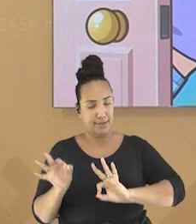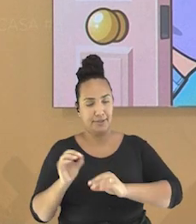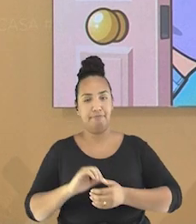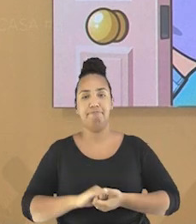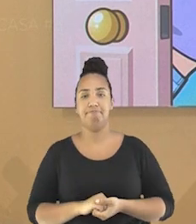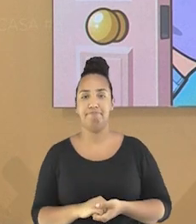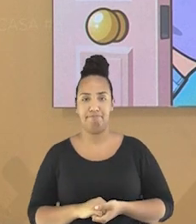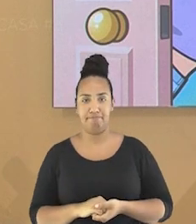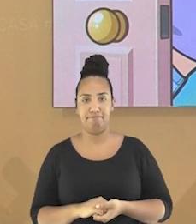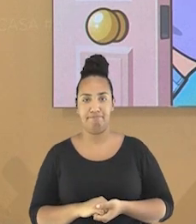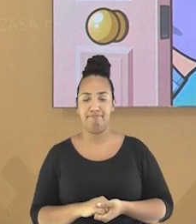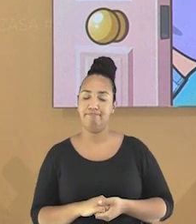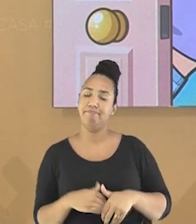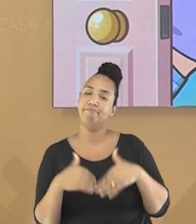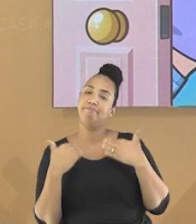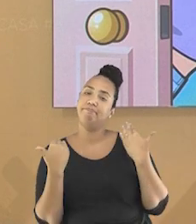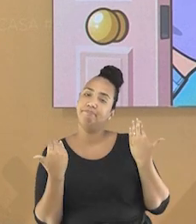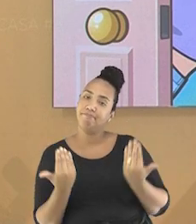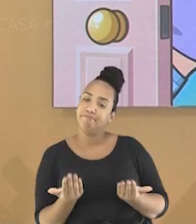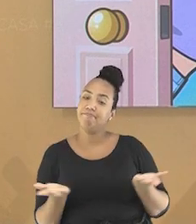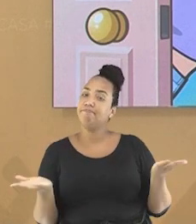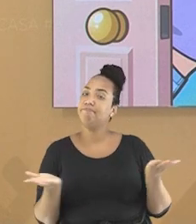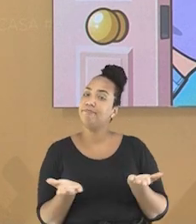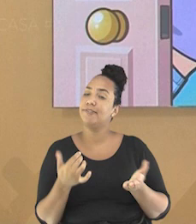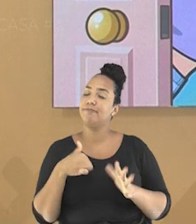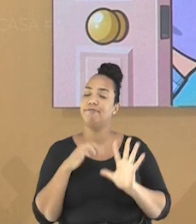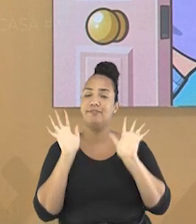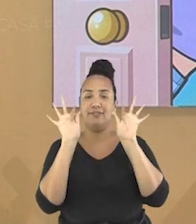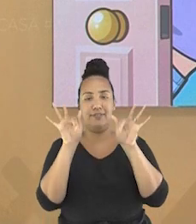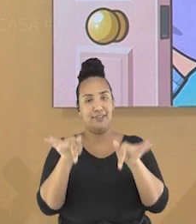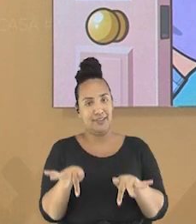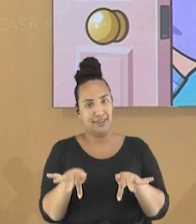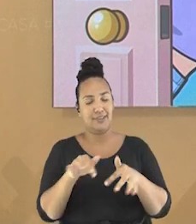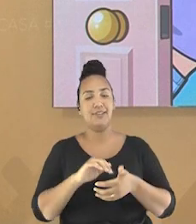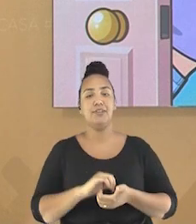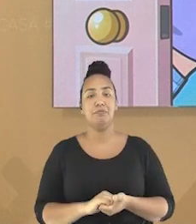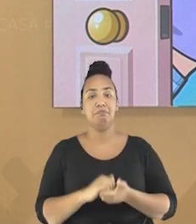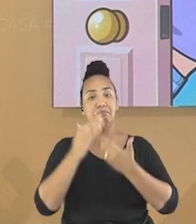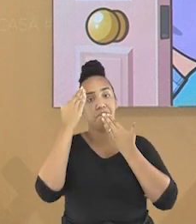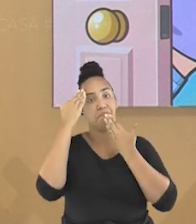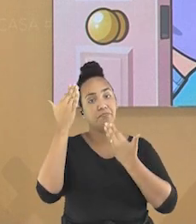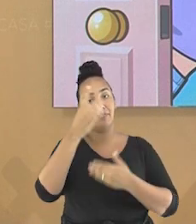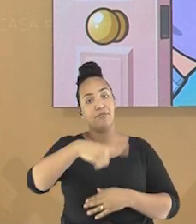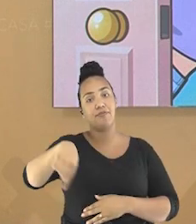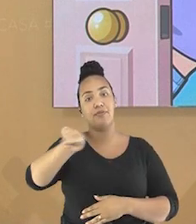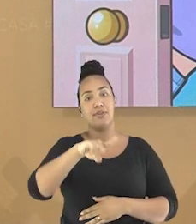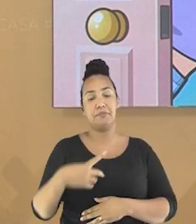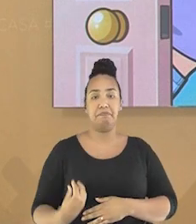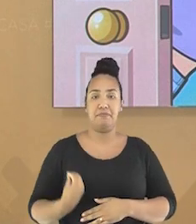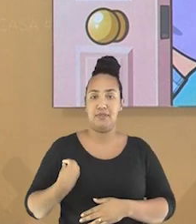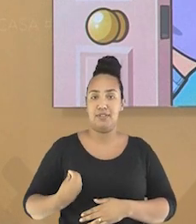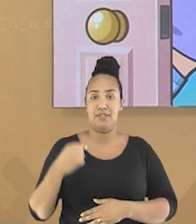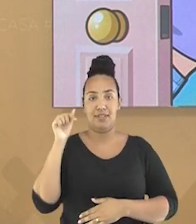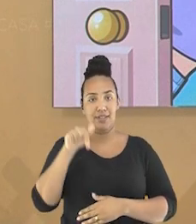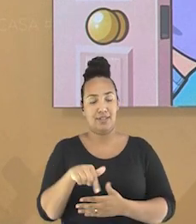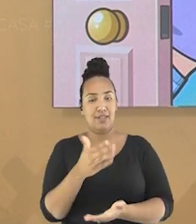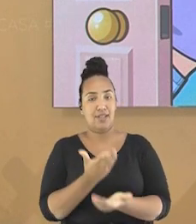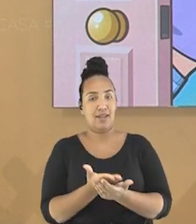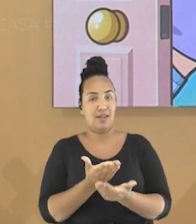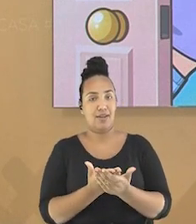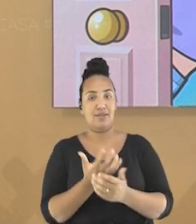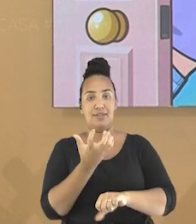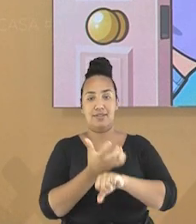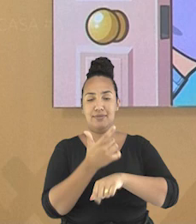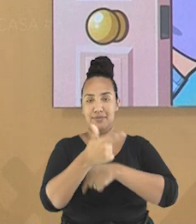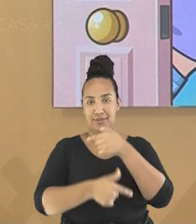sociais. E com isso, eu me despeço de vocês. Obrigada pela sua presença em mais uma aula de